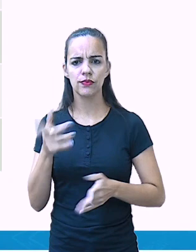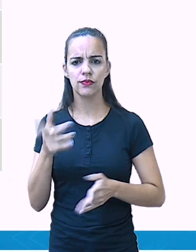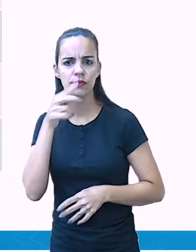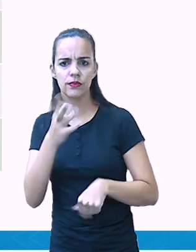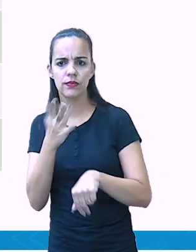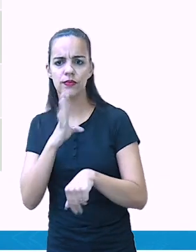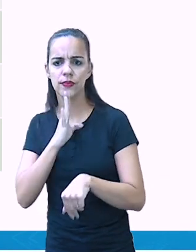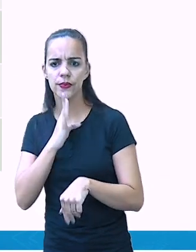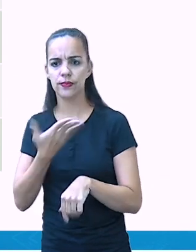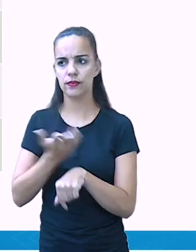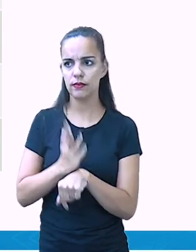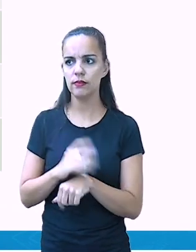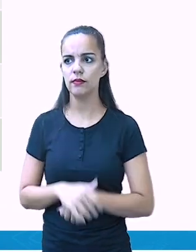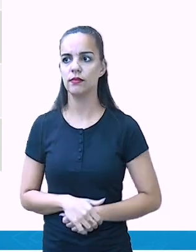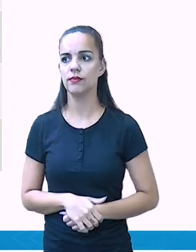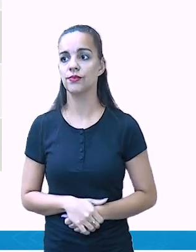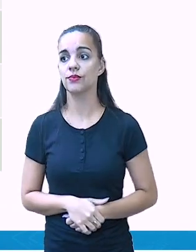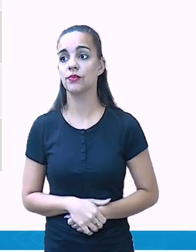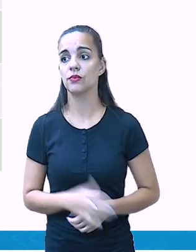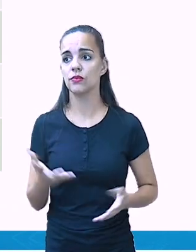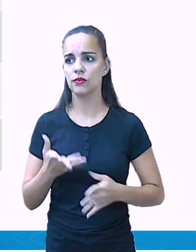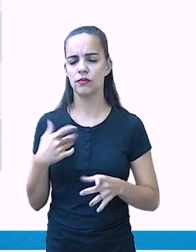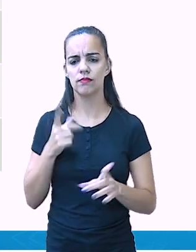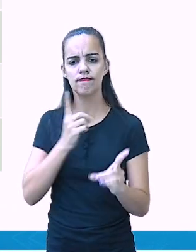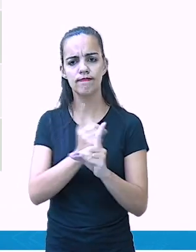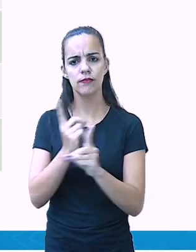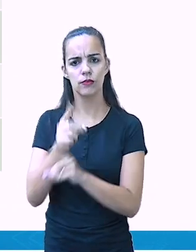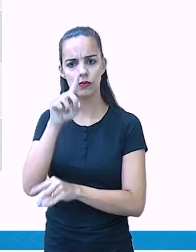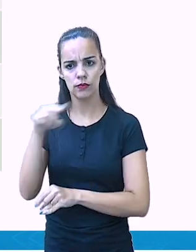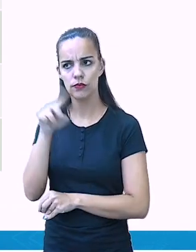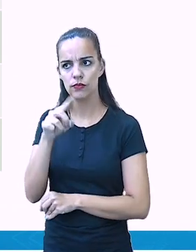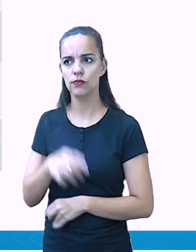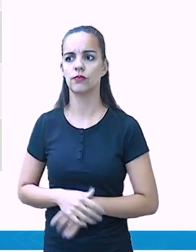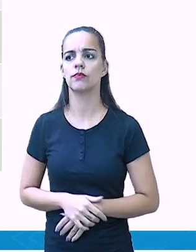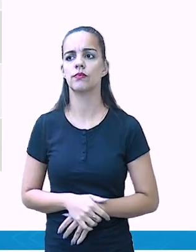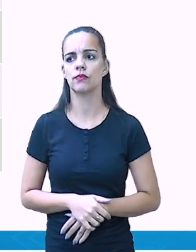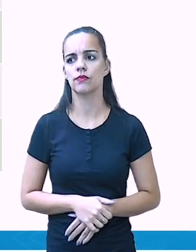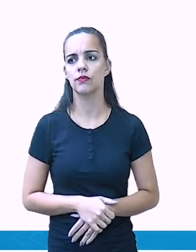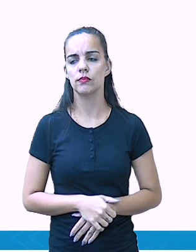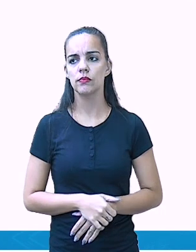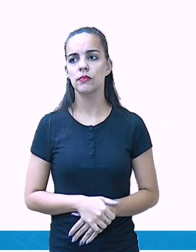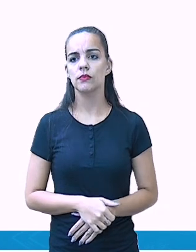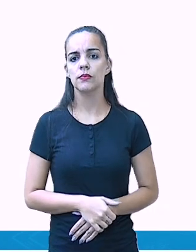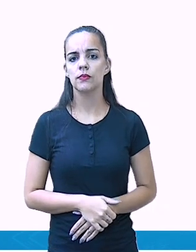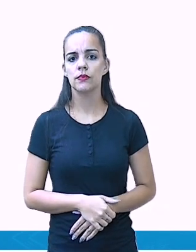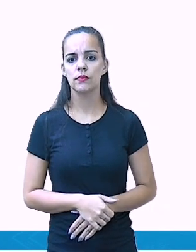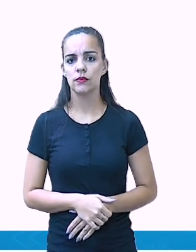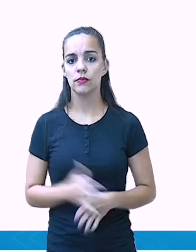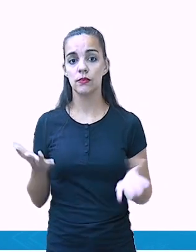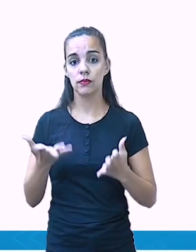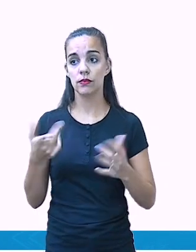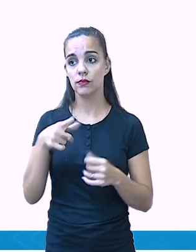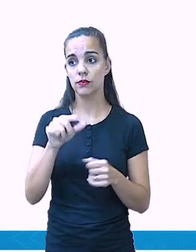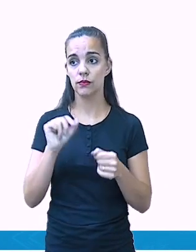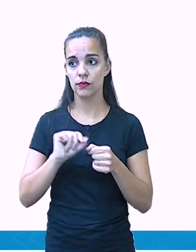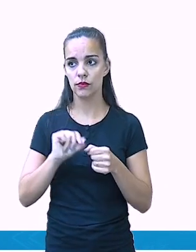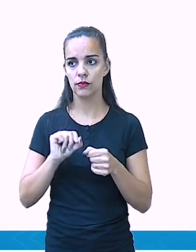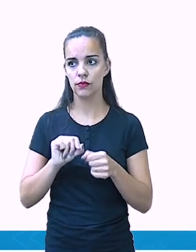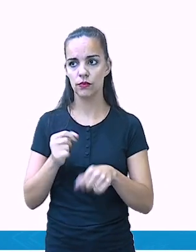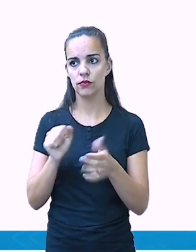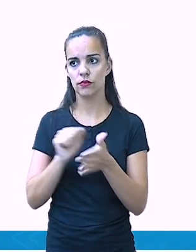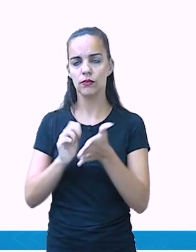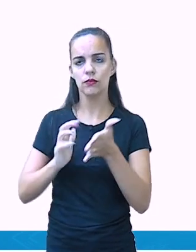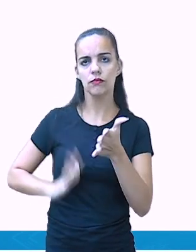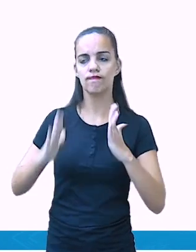esse formato. Vocês precisam identificar e marcar quantas sílabas tem aquela palavra. E agora, para a atividade